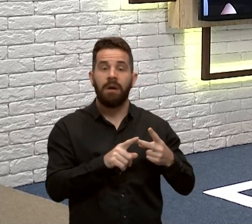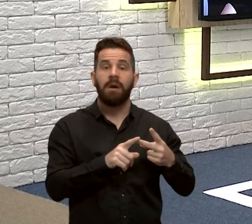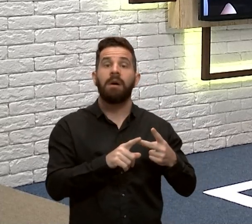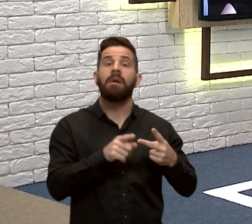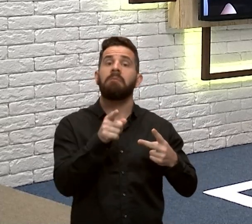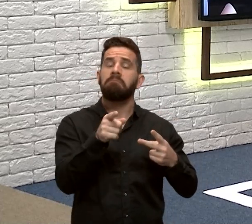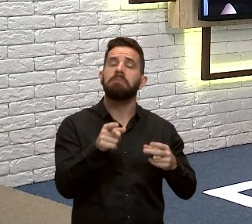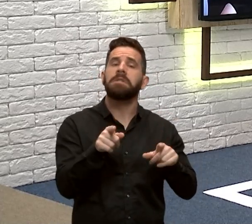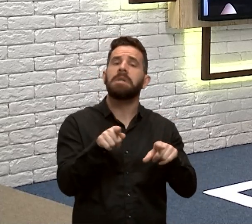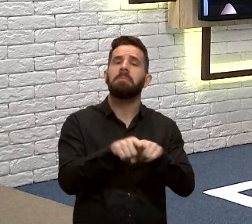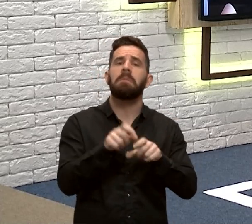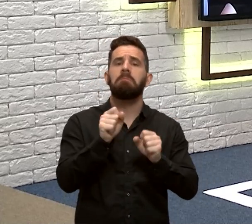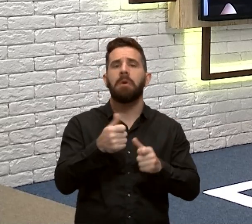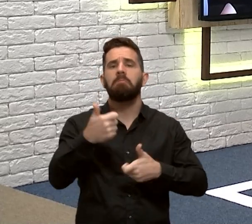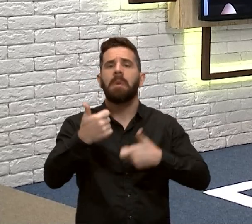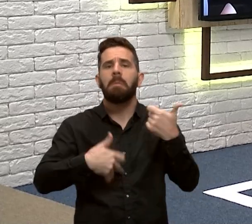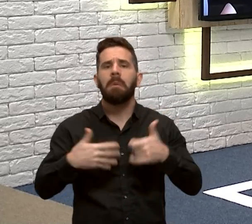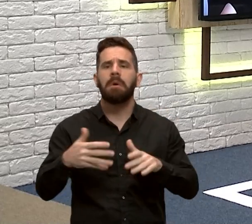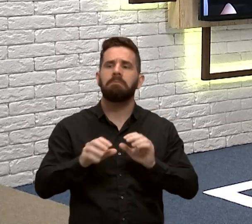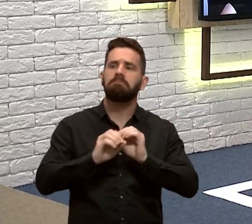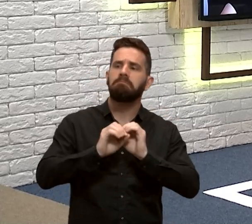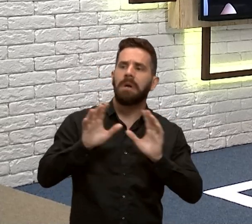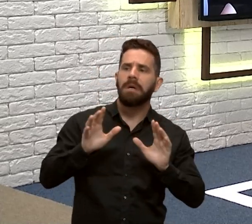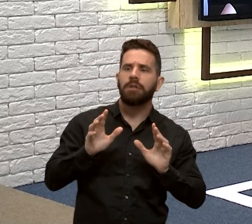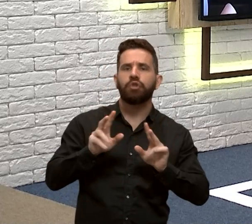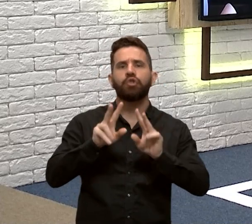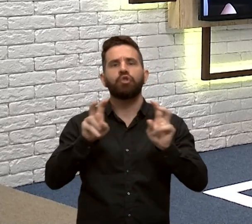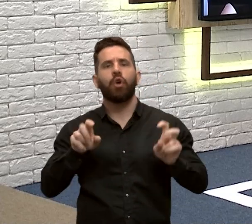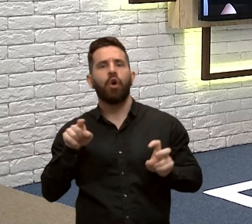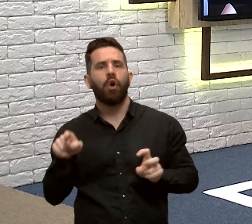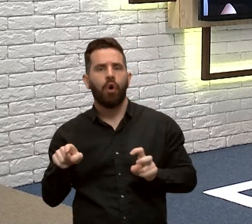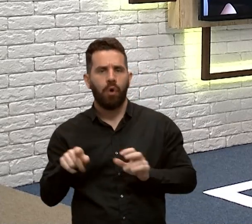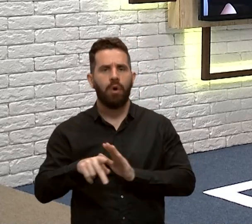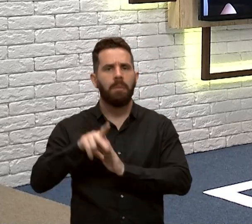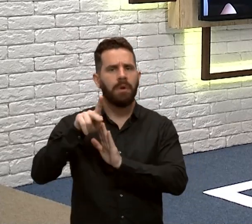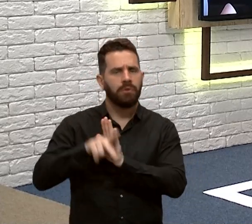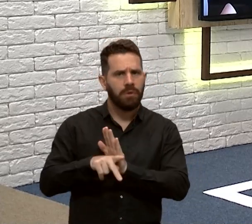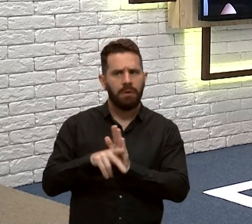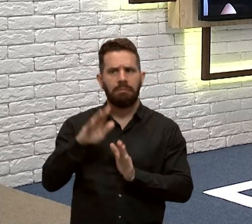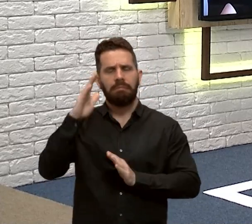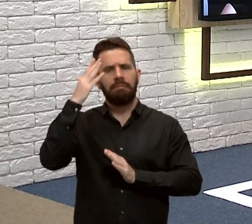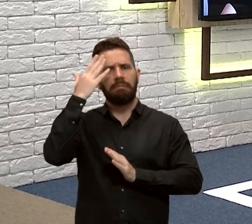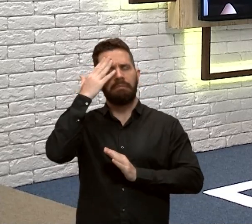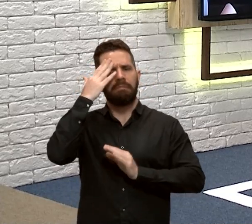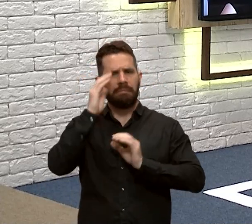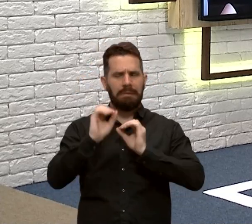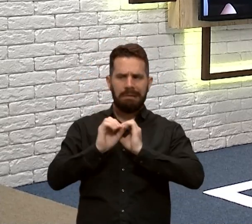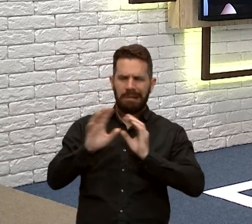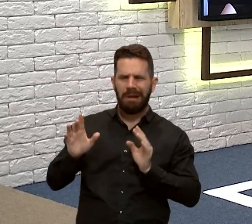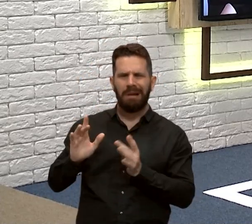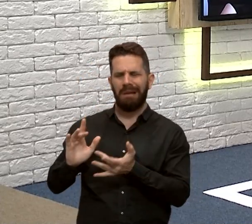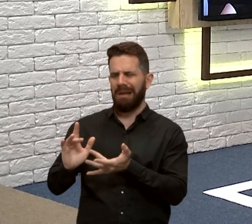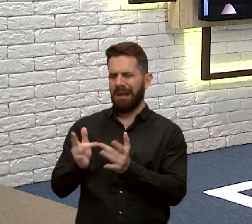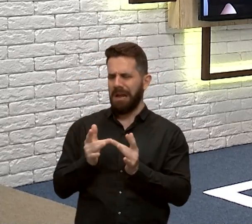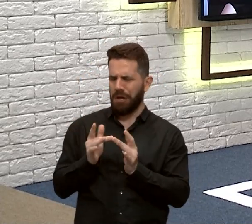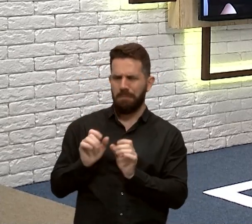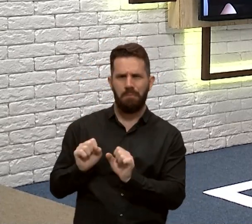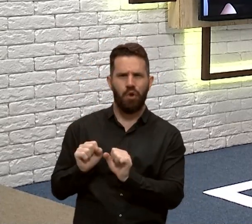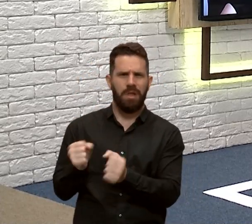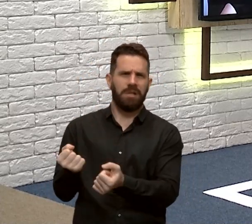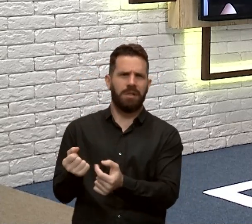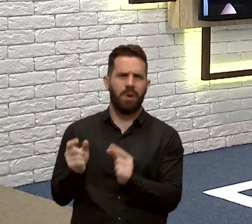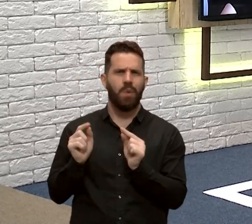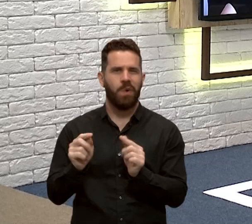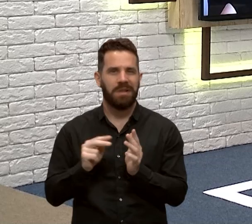também fizesse a sua contribuição para que o nosso telespectador entendesse mais desse projeto, dessa rede de proteção, né, que o projeto tenta